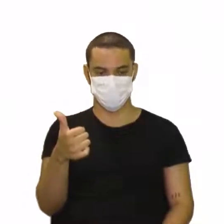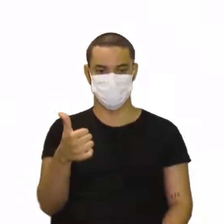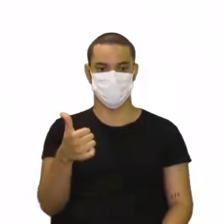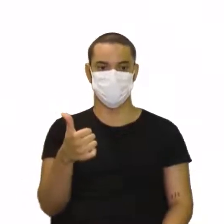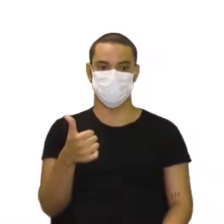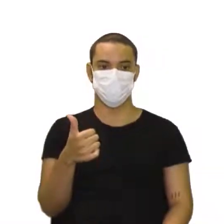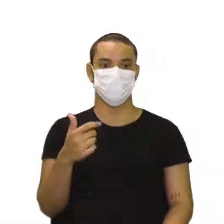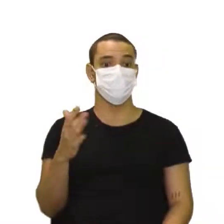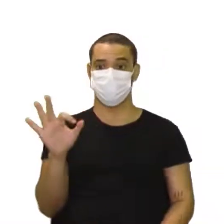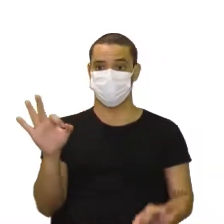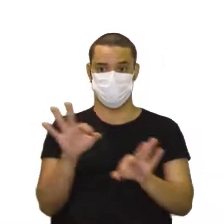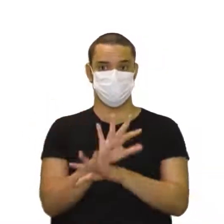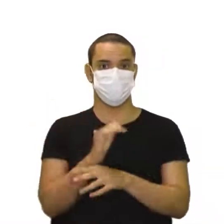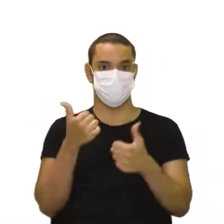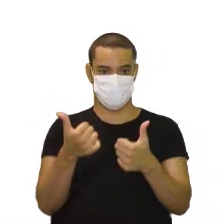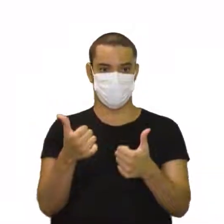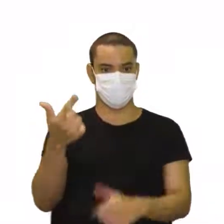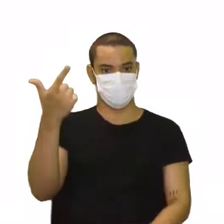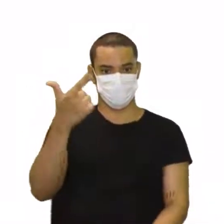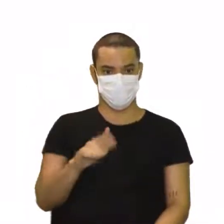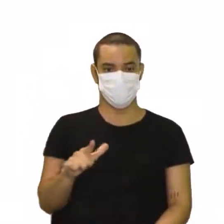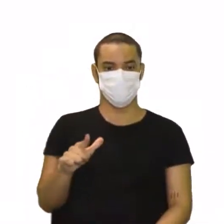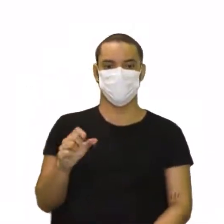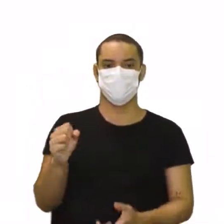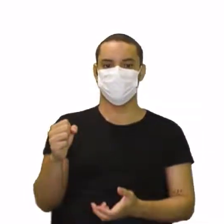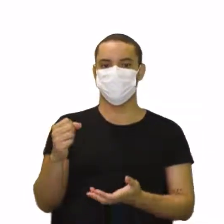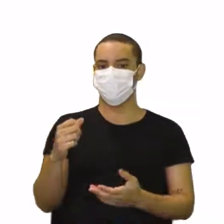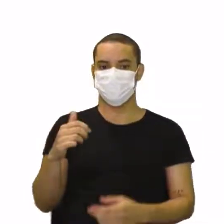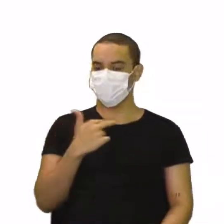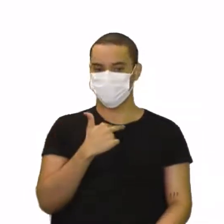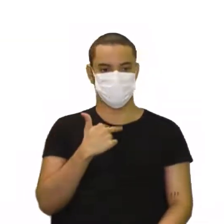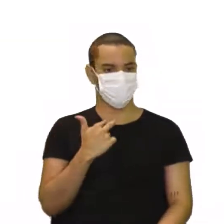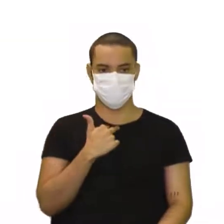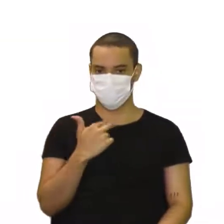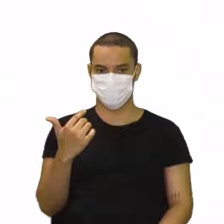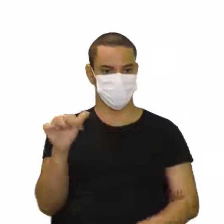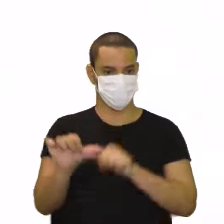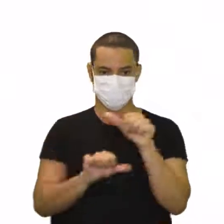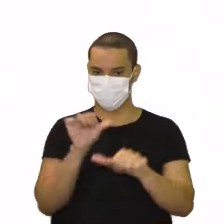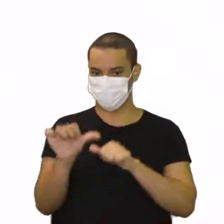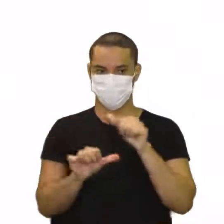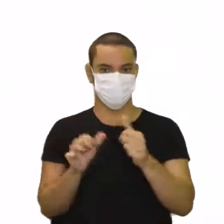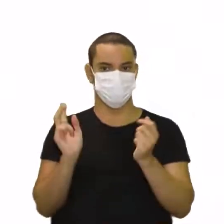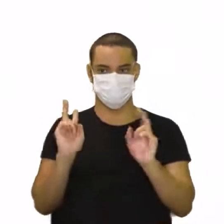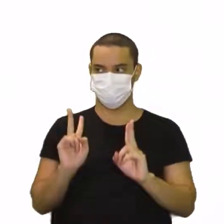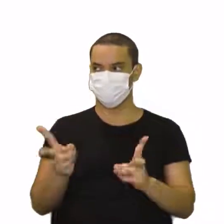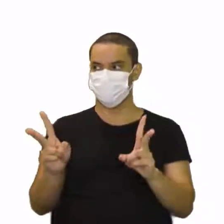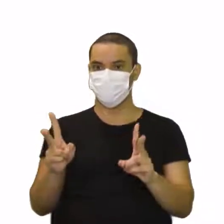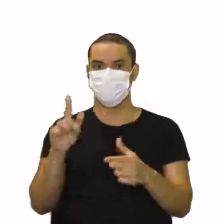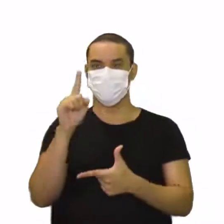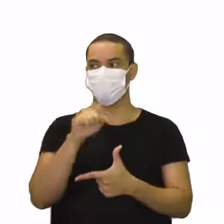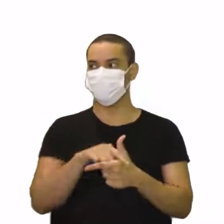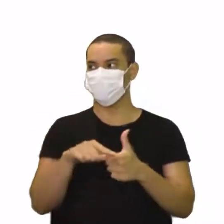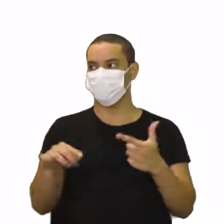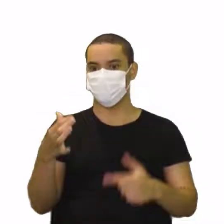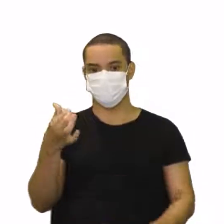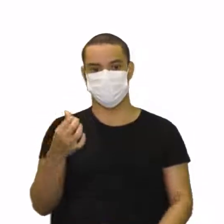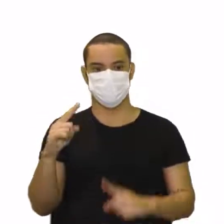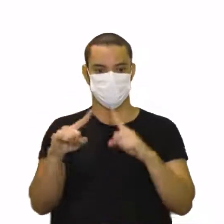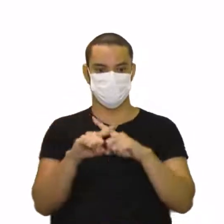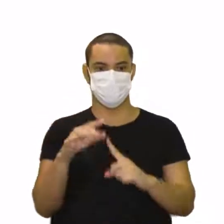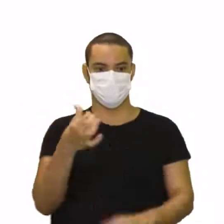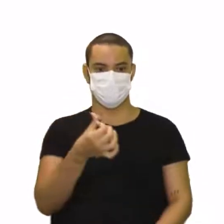455. Perfeito. Repete-se as bases, não mexe com elas, deixa ela quieta. Divide 6,66